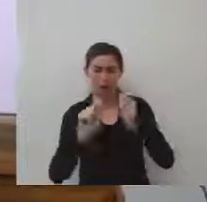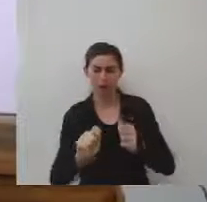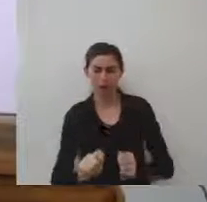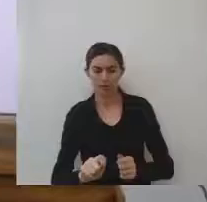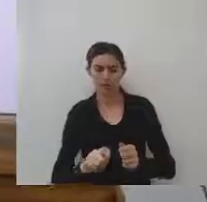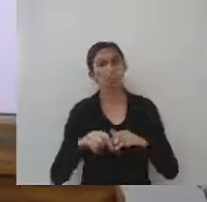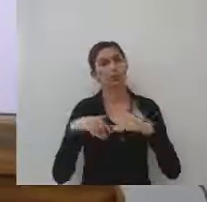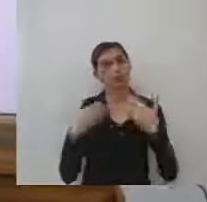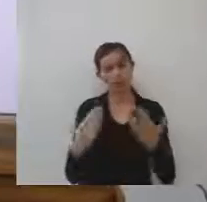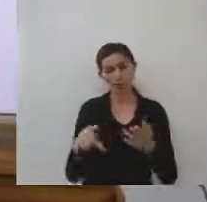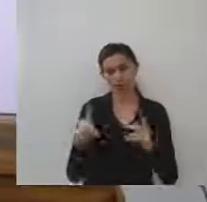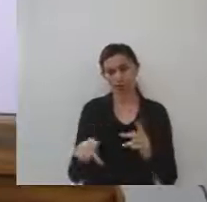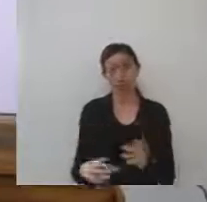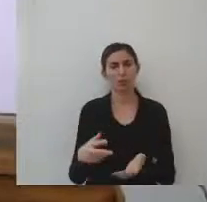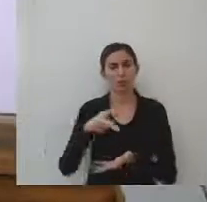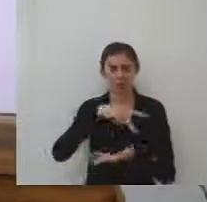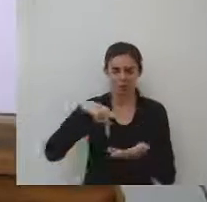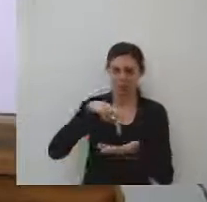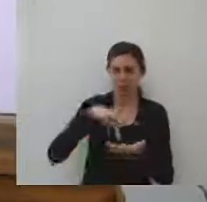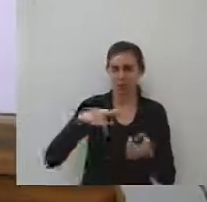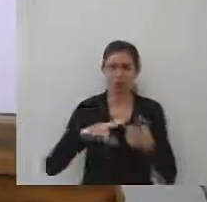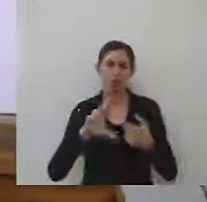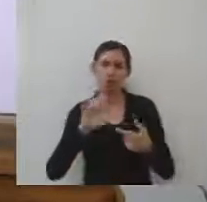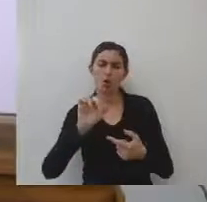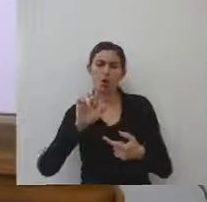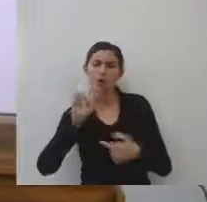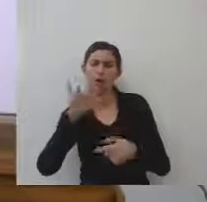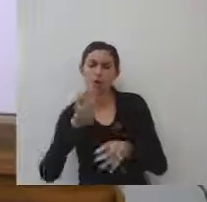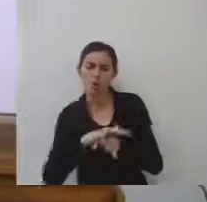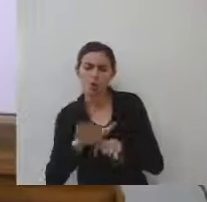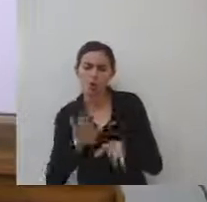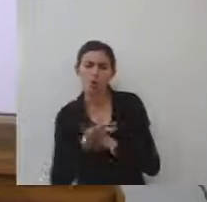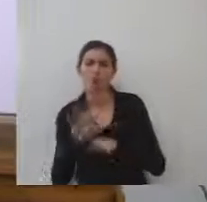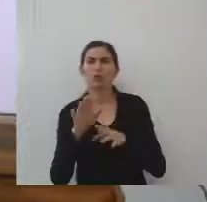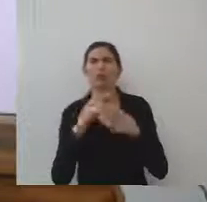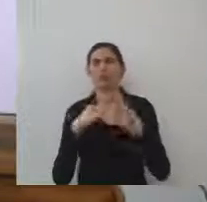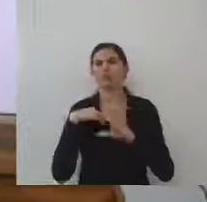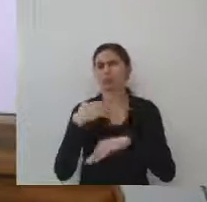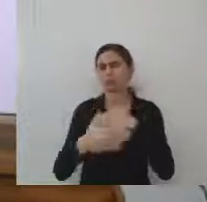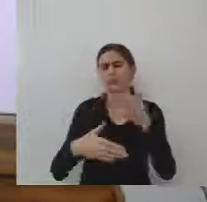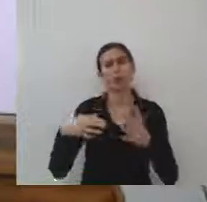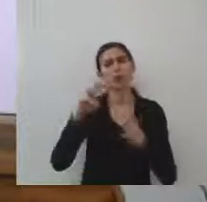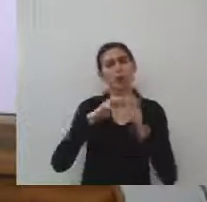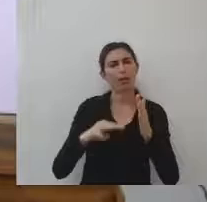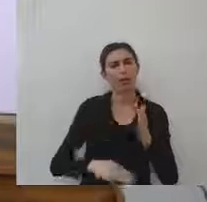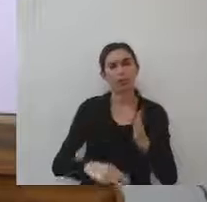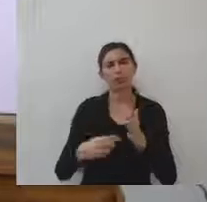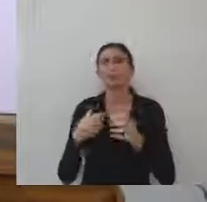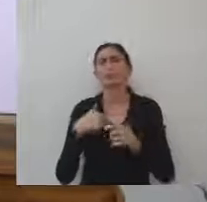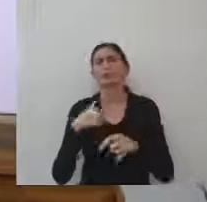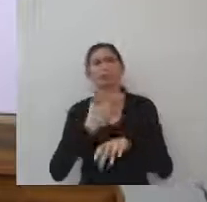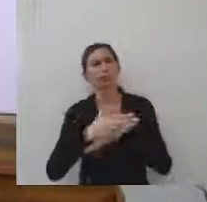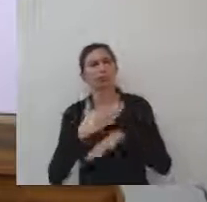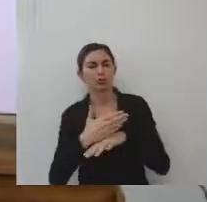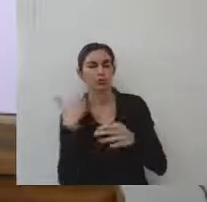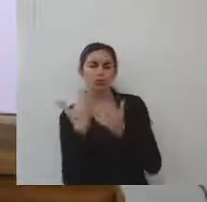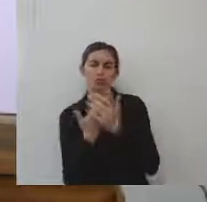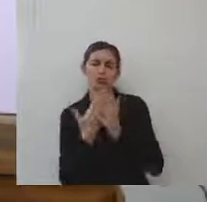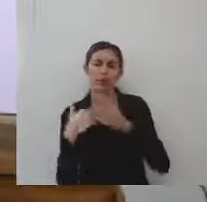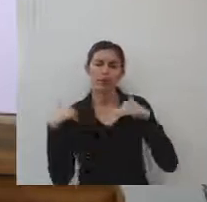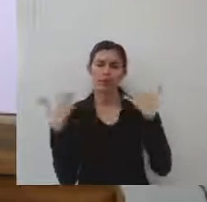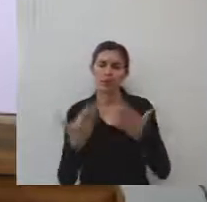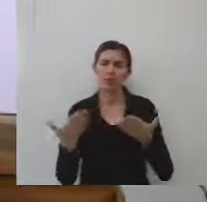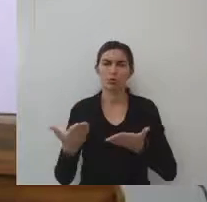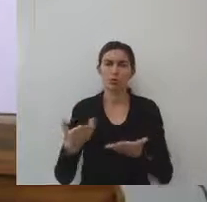artística. Ele foi bailarino, coreógrafo e desenvolveu todo o método que é estudado até hoje para a